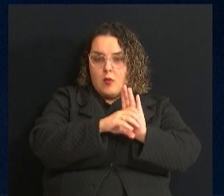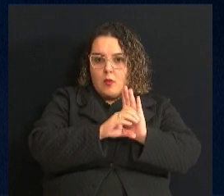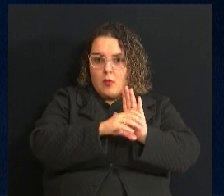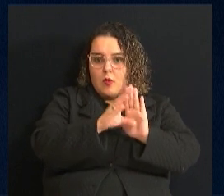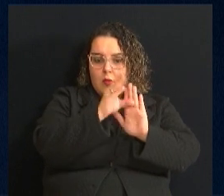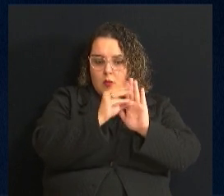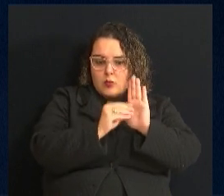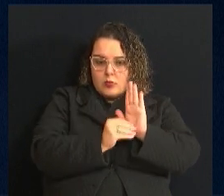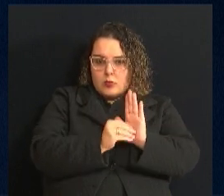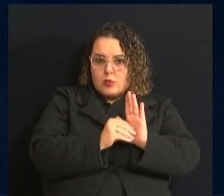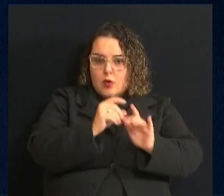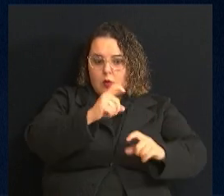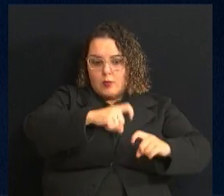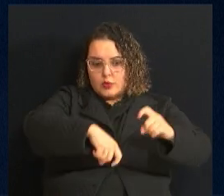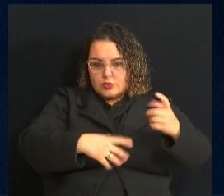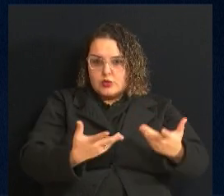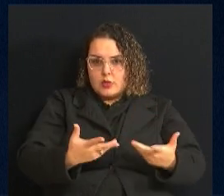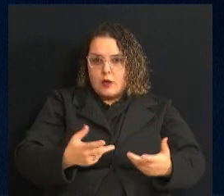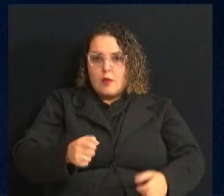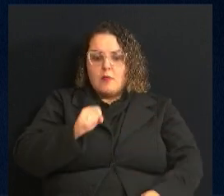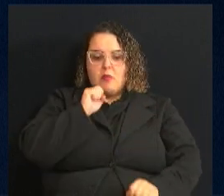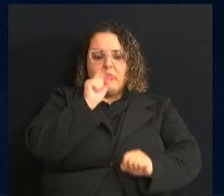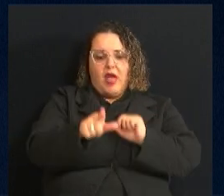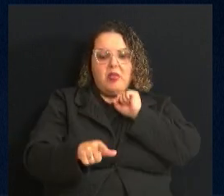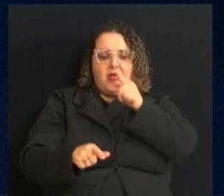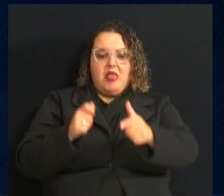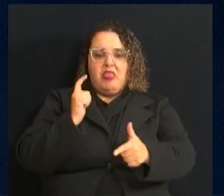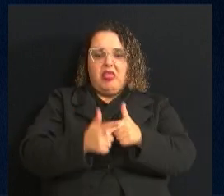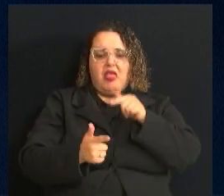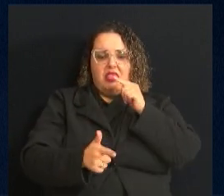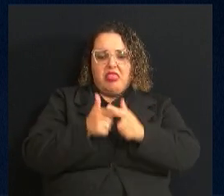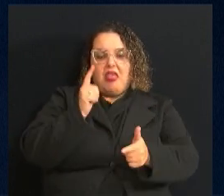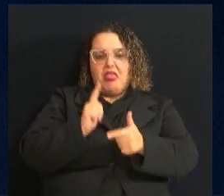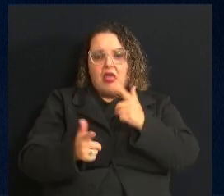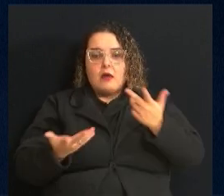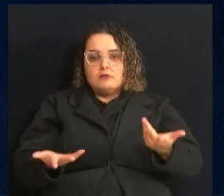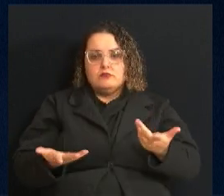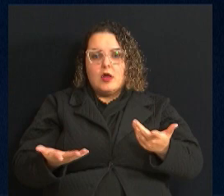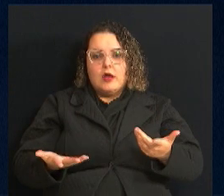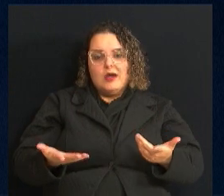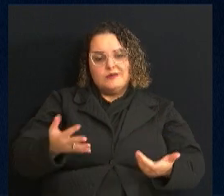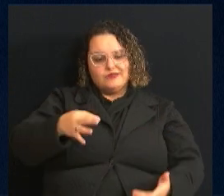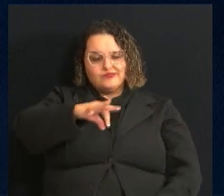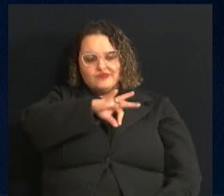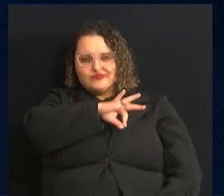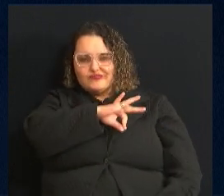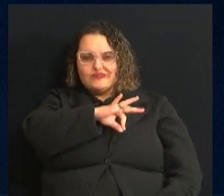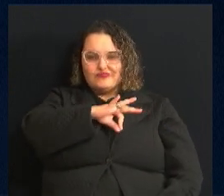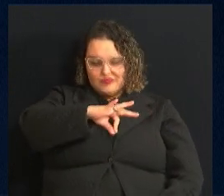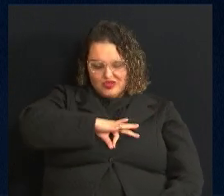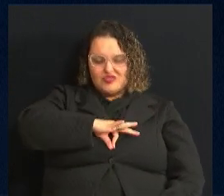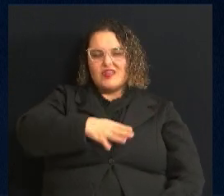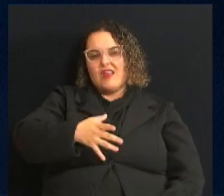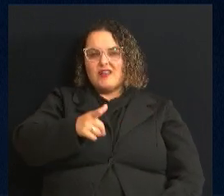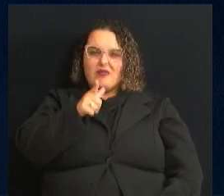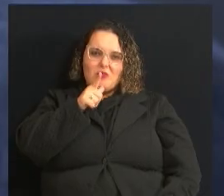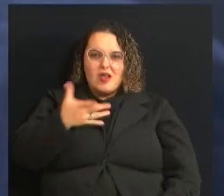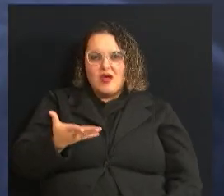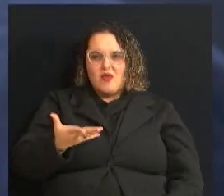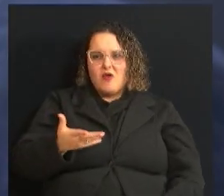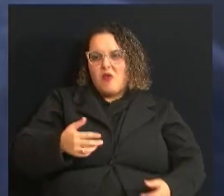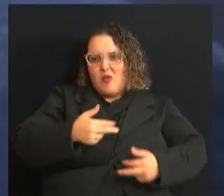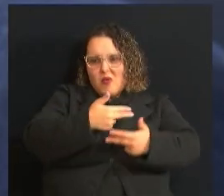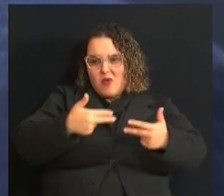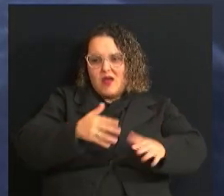obscenos, palavrões, imagens eróticas ou de órgãos genitais ou imagens que exponham o ato sexual.